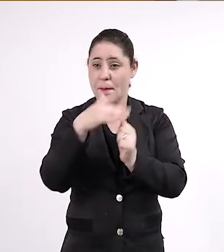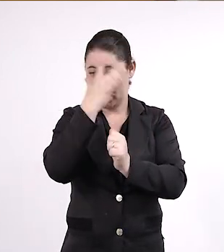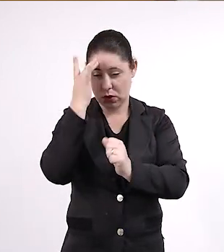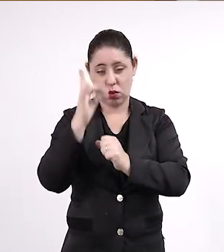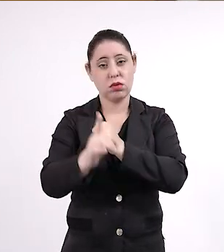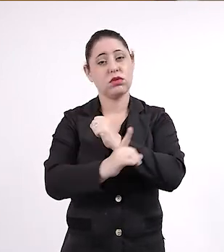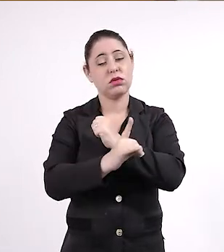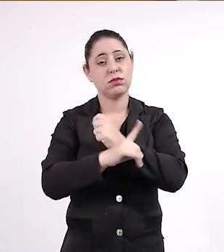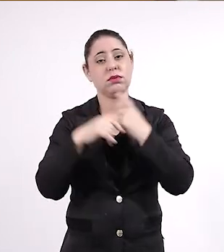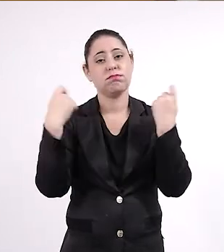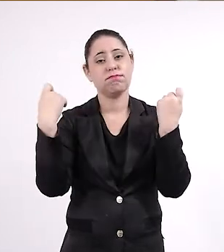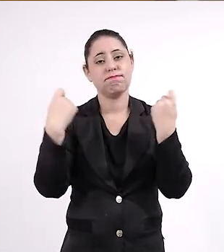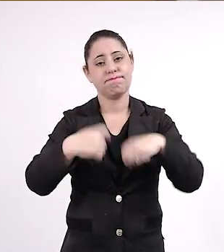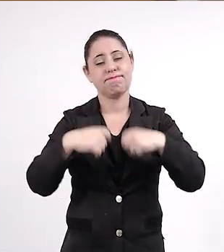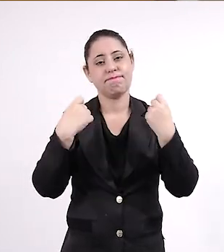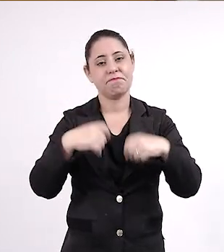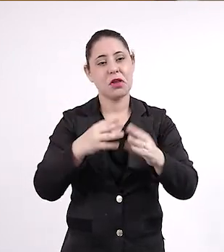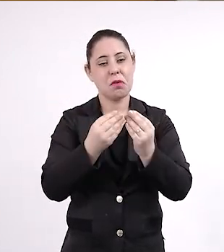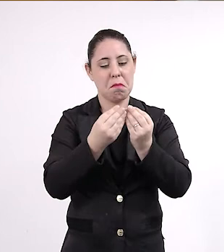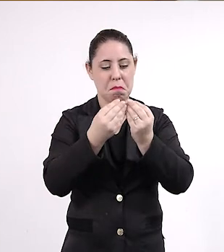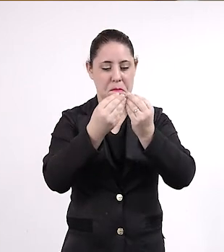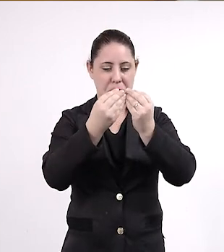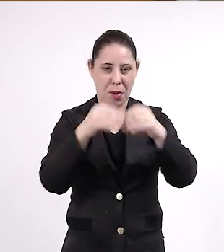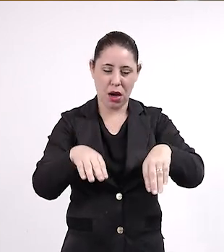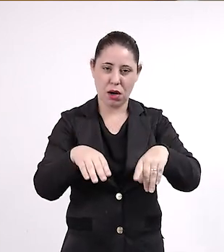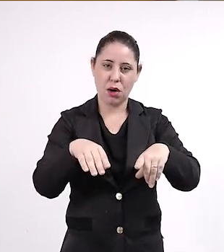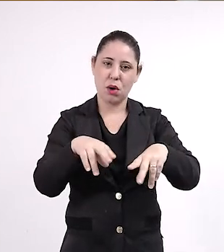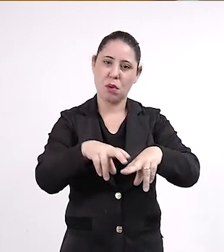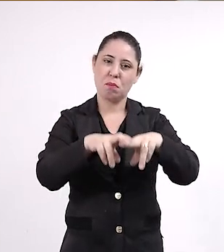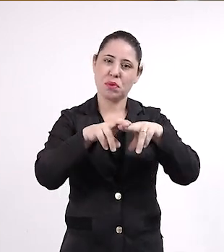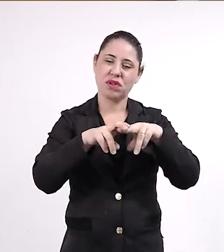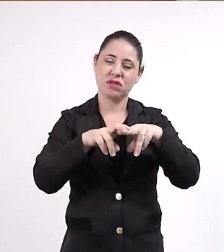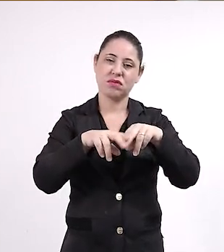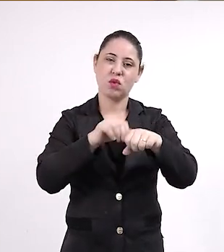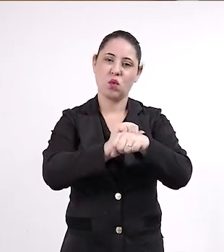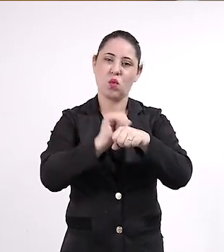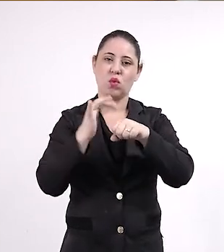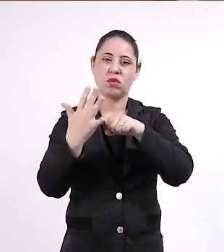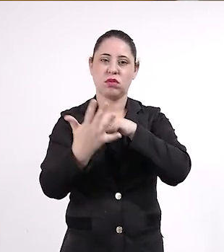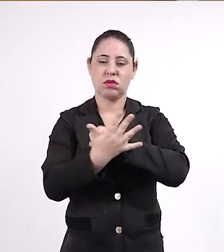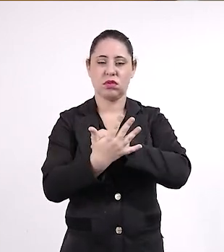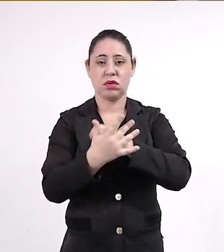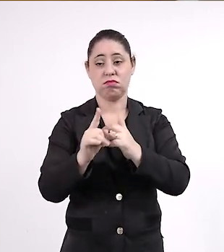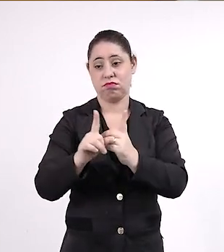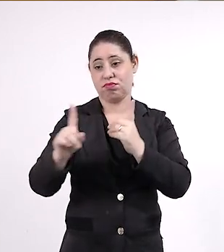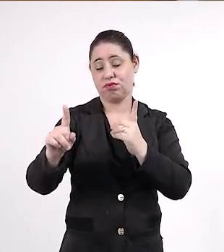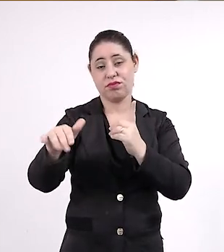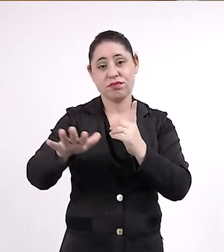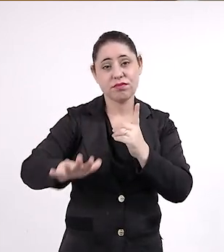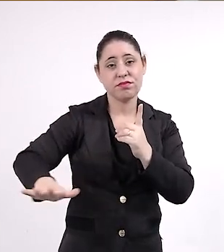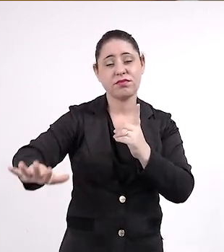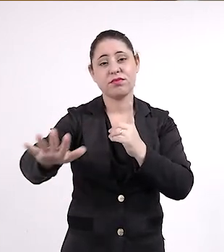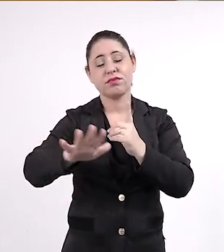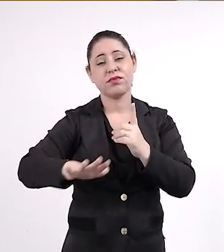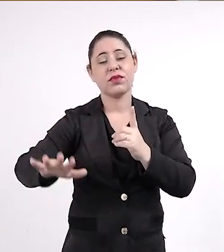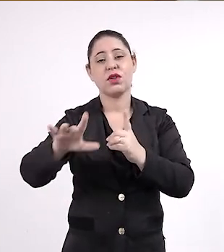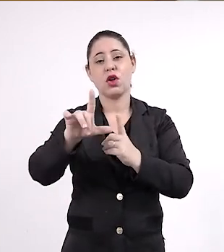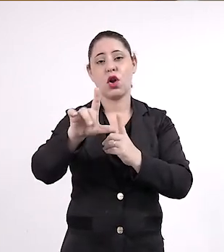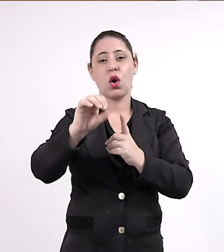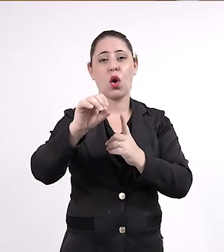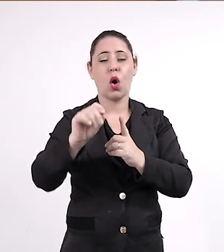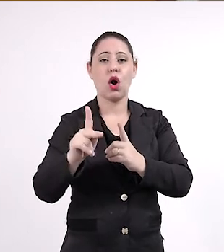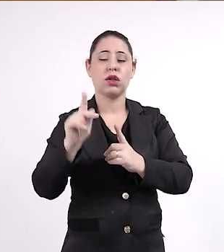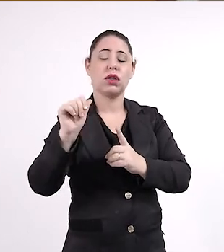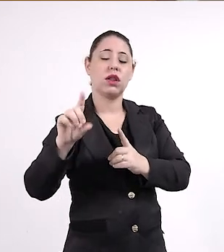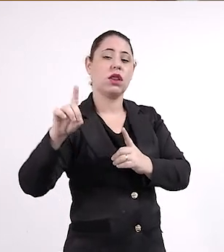aos assistidos que foram afetados diretamente pelo coronavírus, e pelo distanciamento social, e pelo